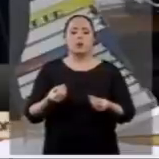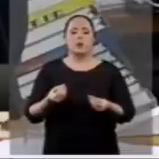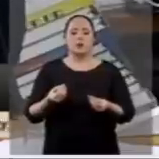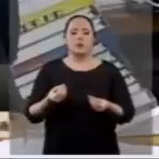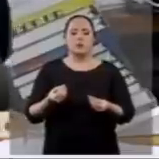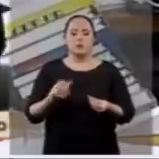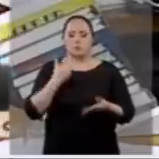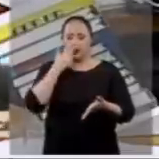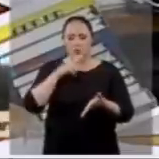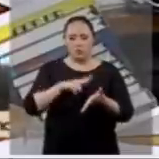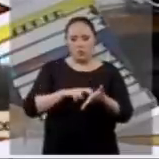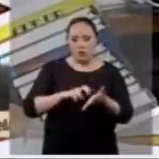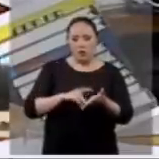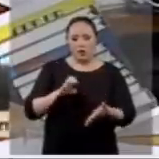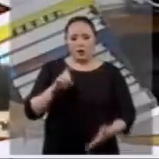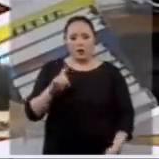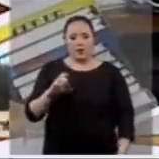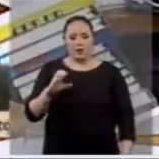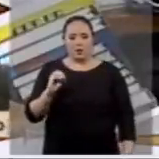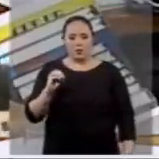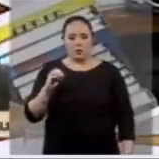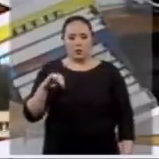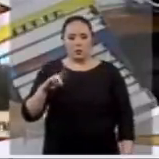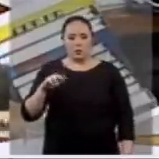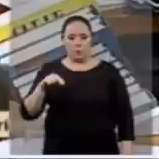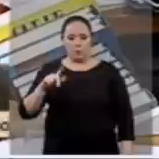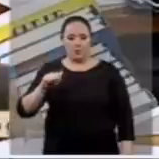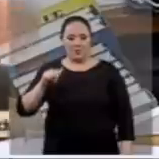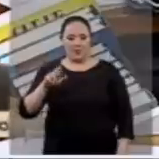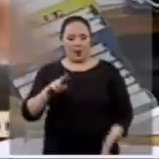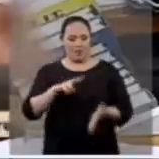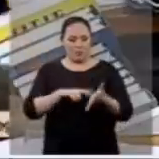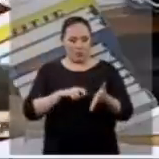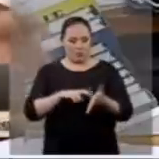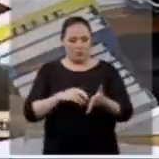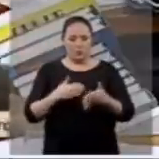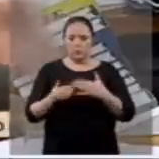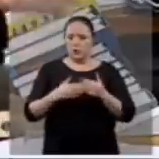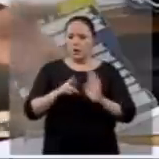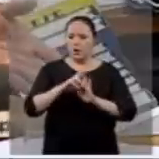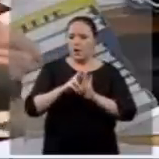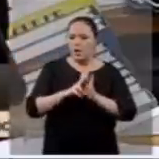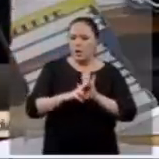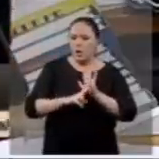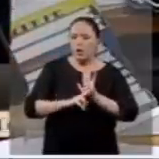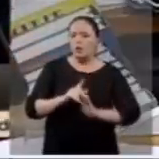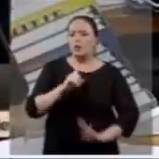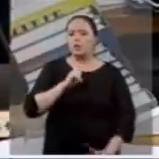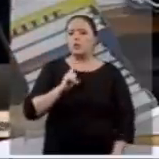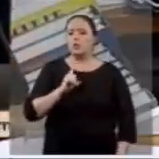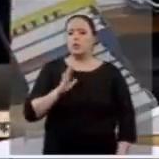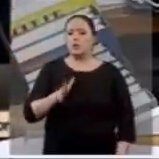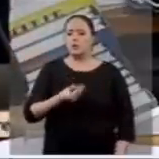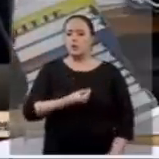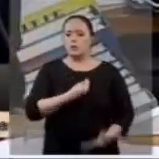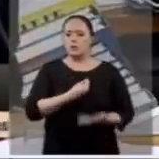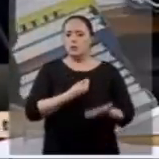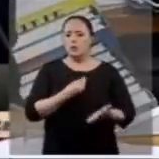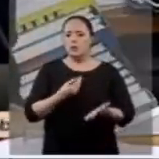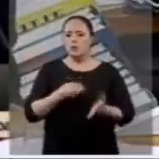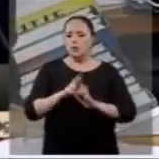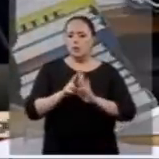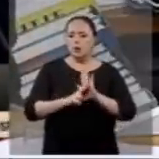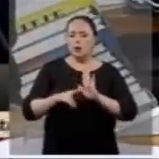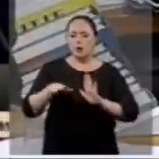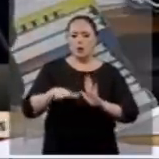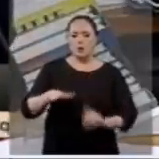o vocábulo correto é esse mesmo, toda e qualquer norma que possua a